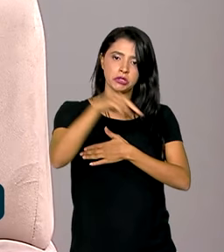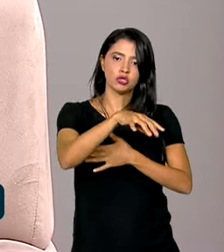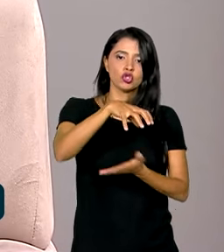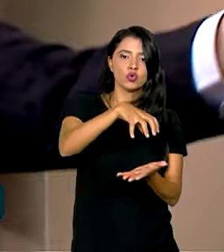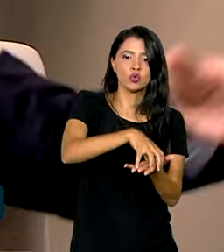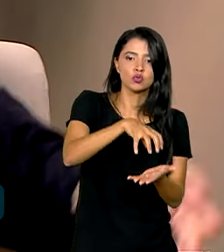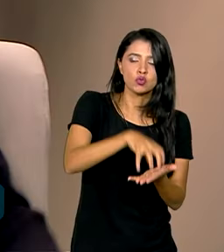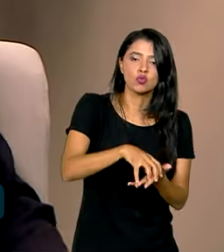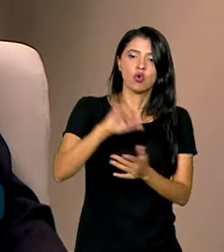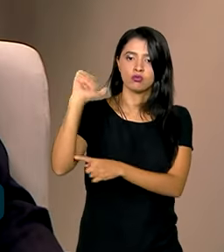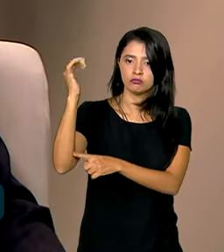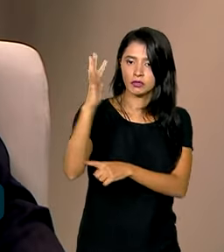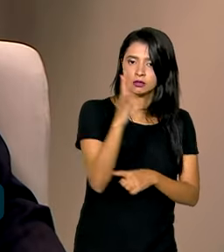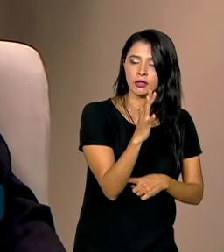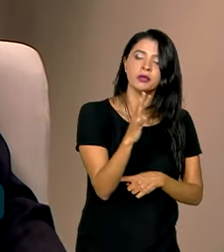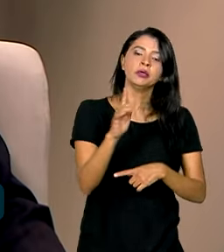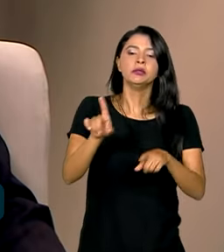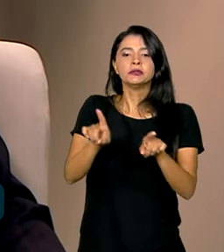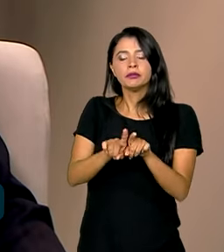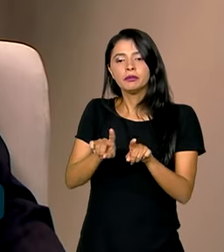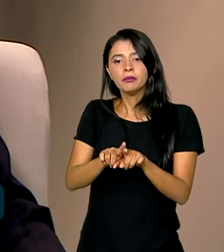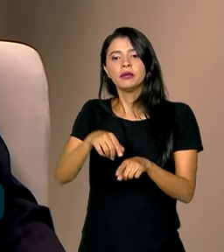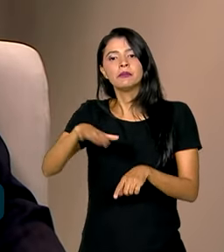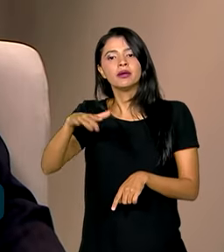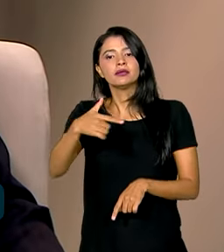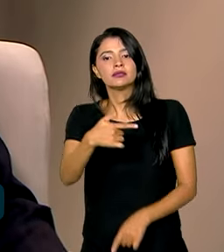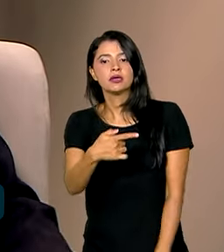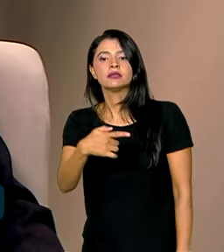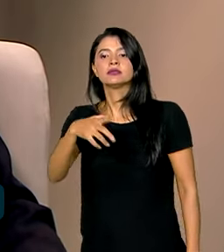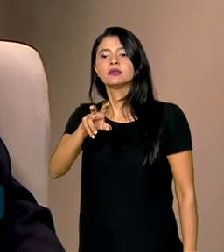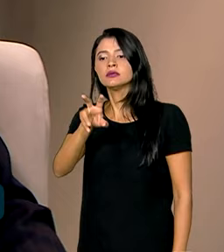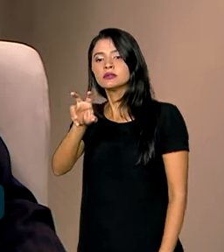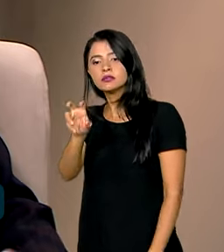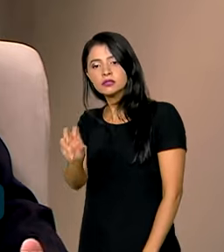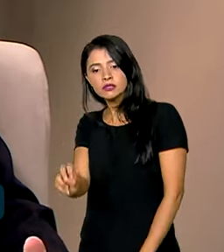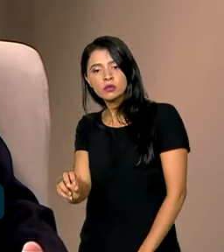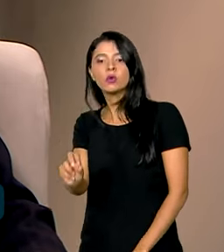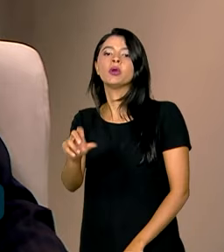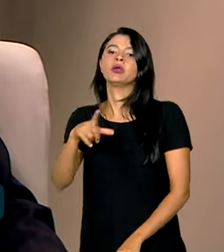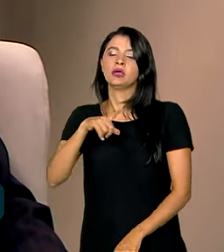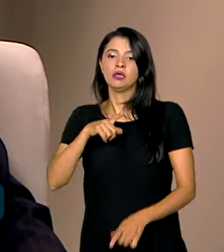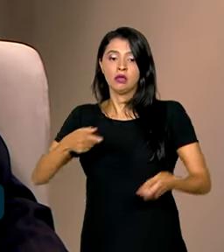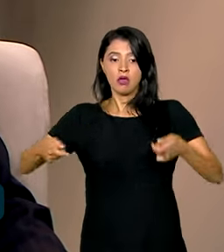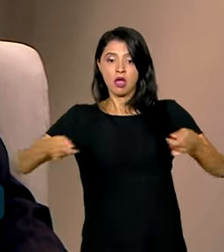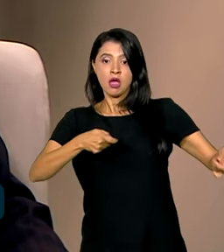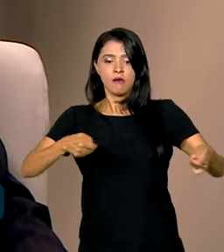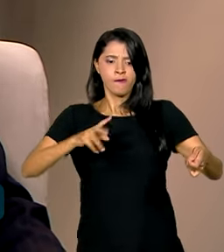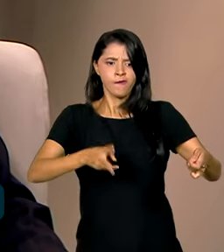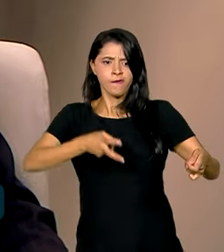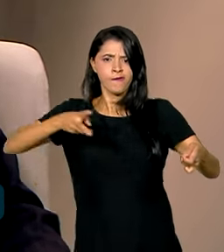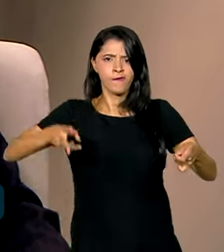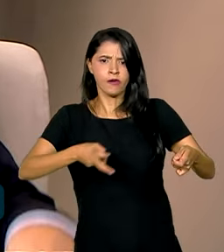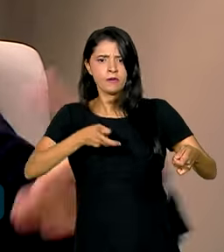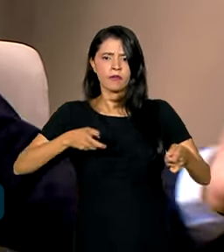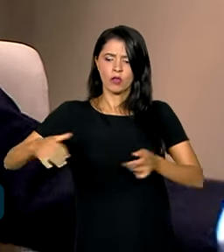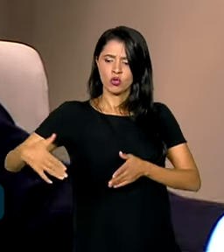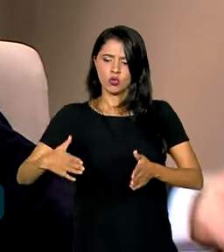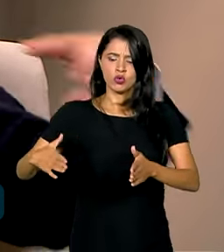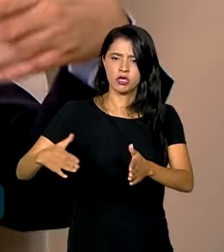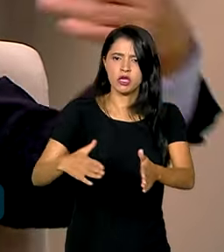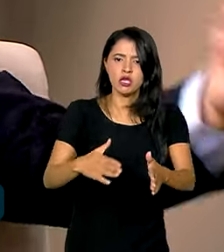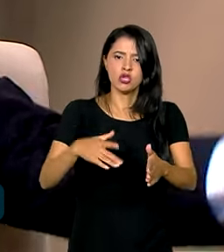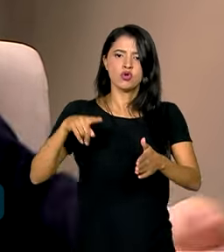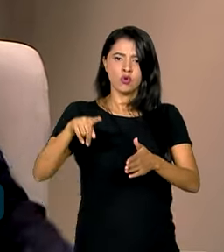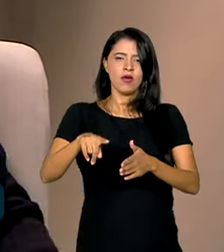ambientais, tivemos também mais de 750 dragas de garimpo ilegal nos rios da Amazônia que